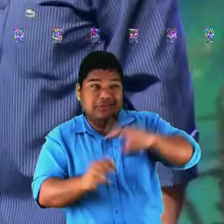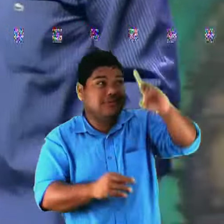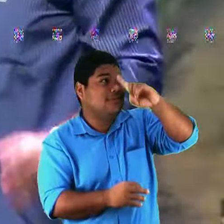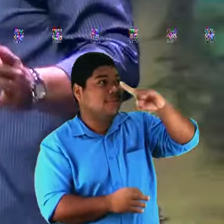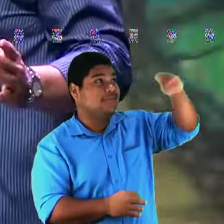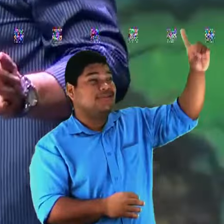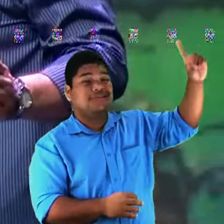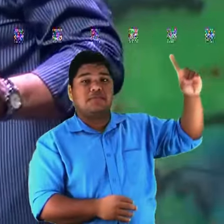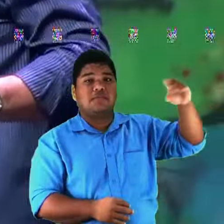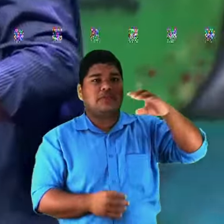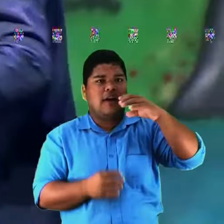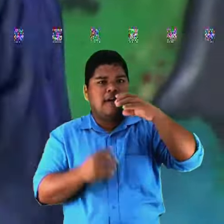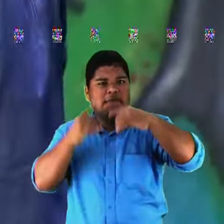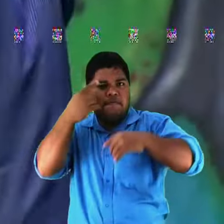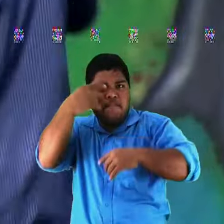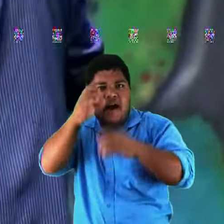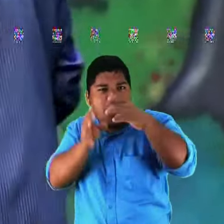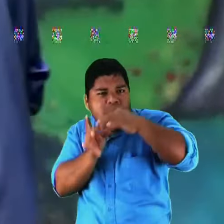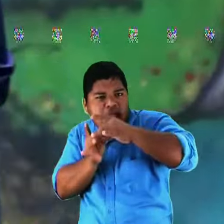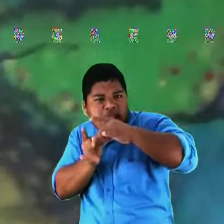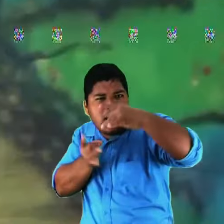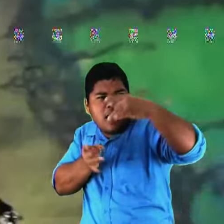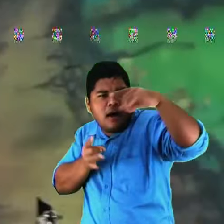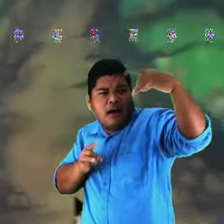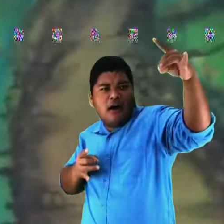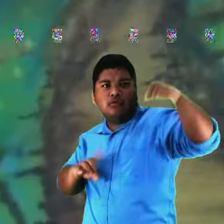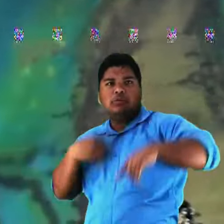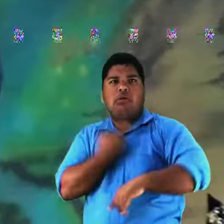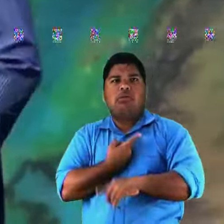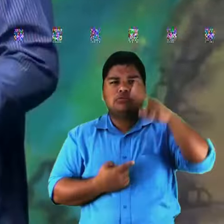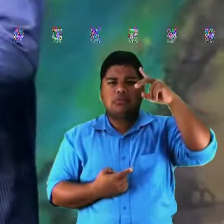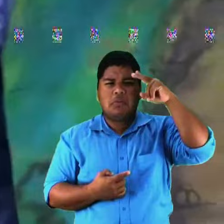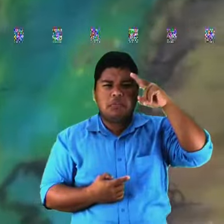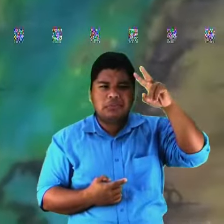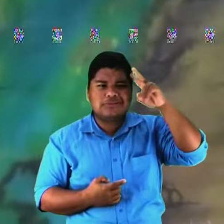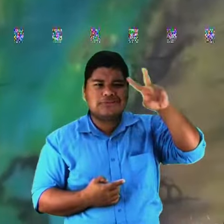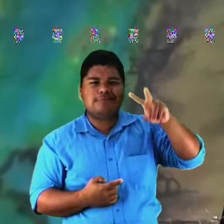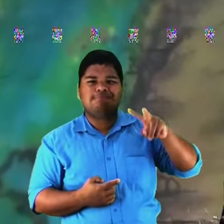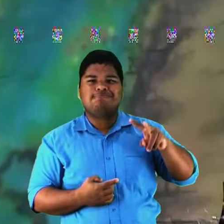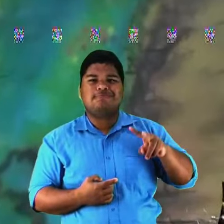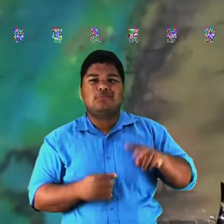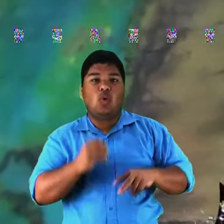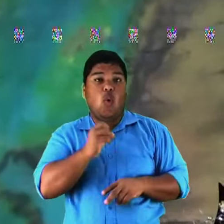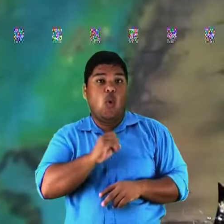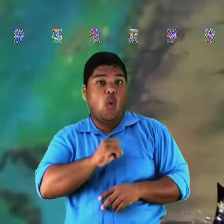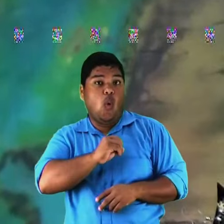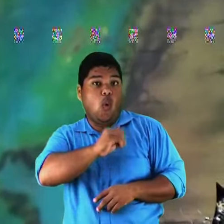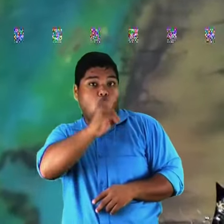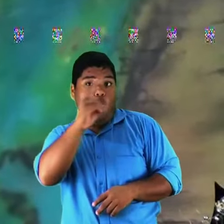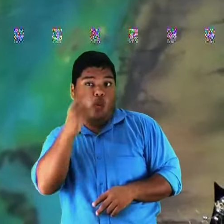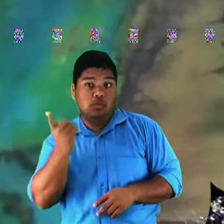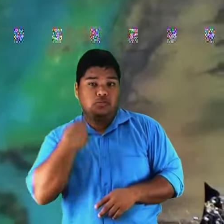nossa compreensão, até mesmo além da nossa compreensão. Ou nós